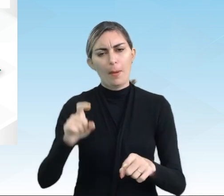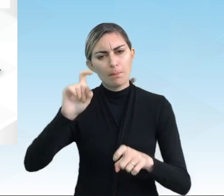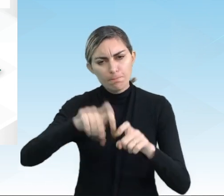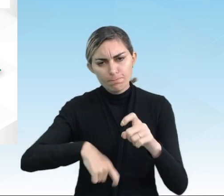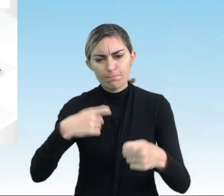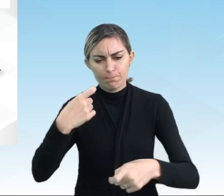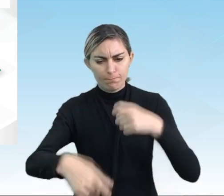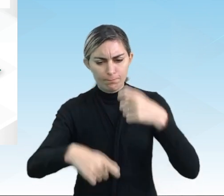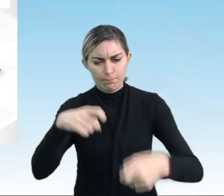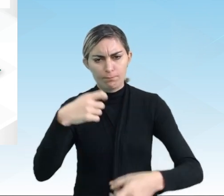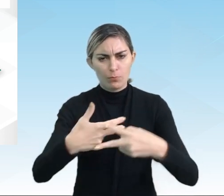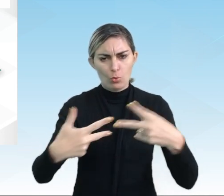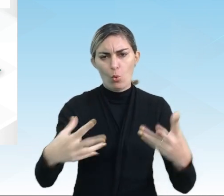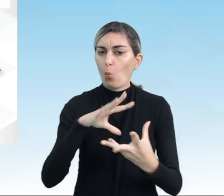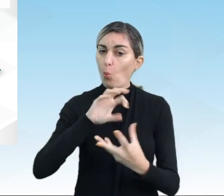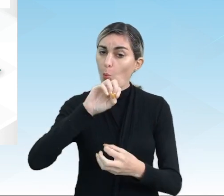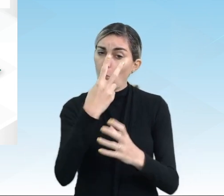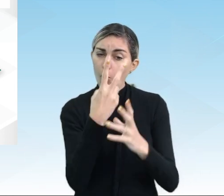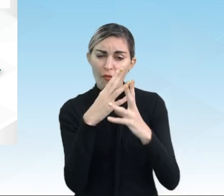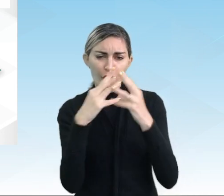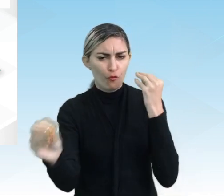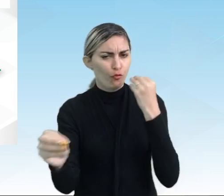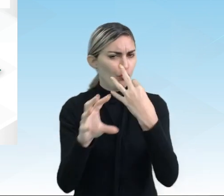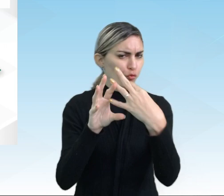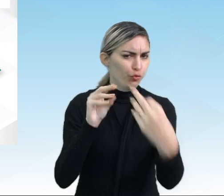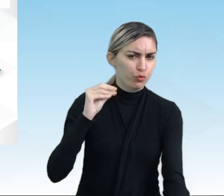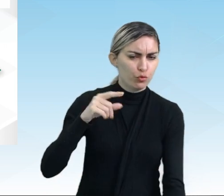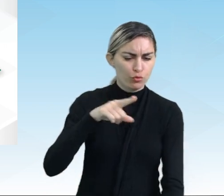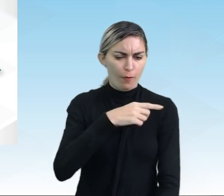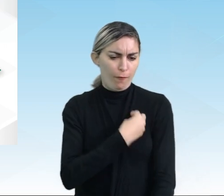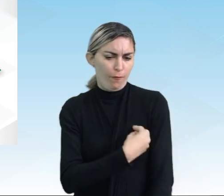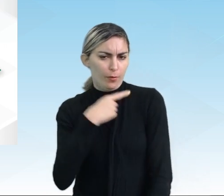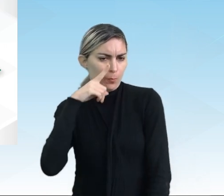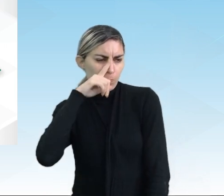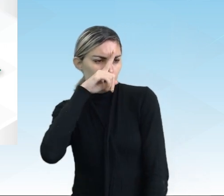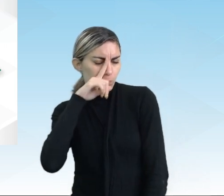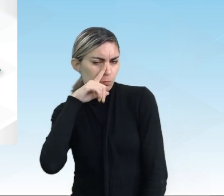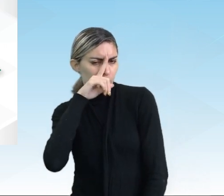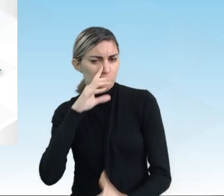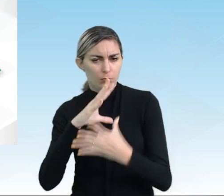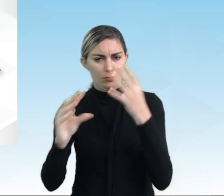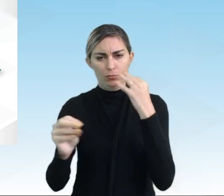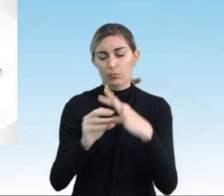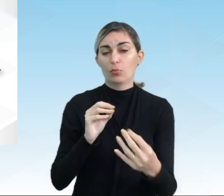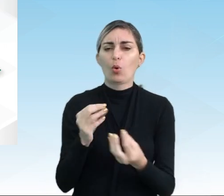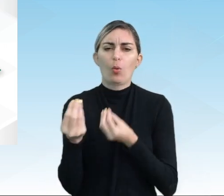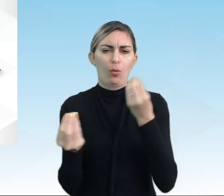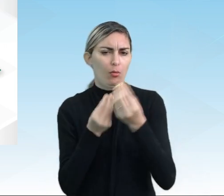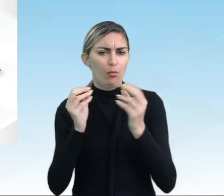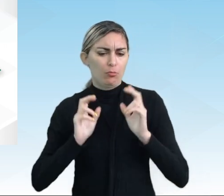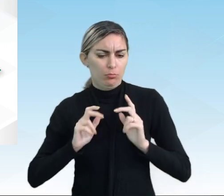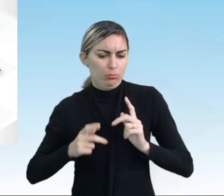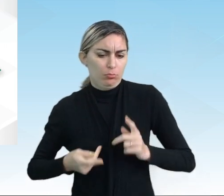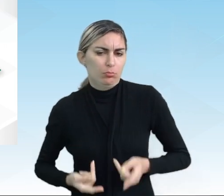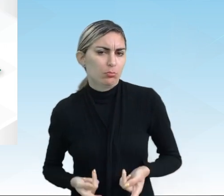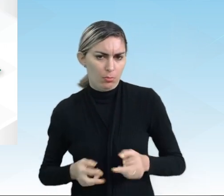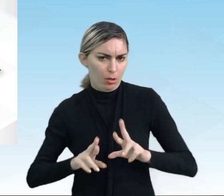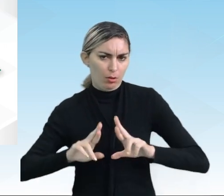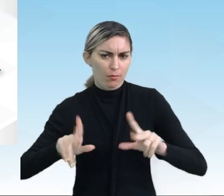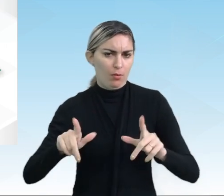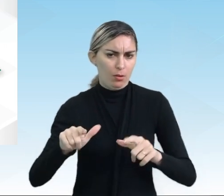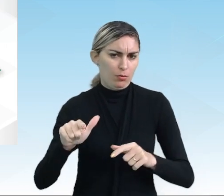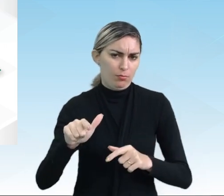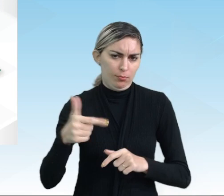acasalar ou para fugir de situações que coloquem suas vidas em riscos. Como o ser humano, ele não é